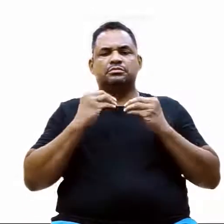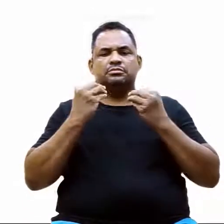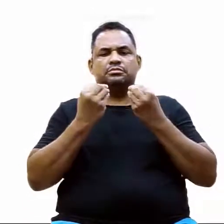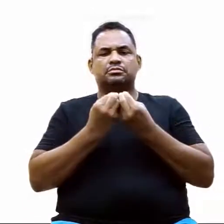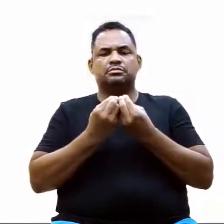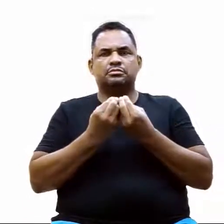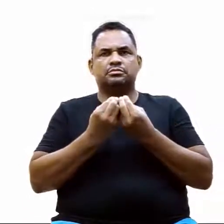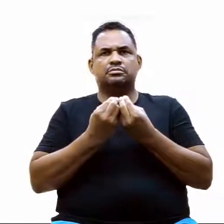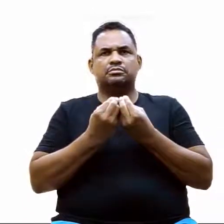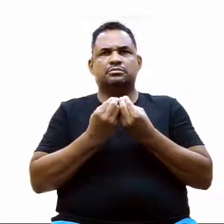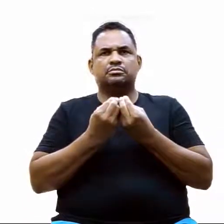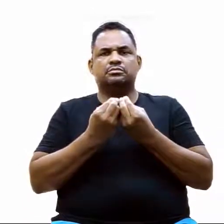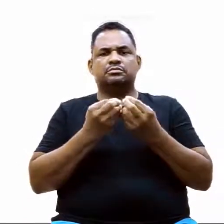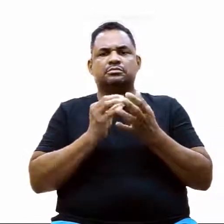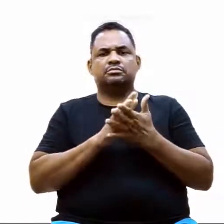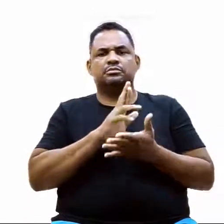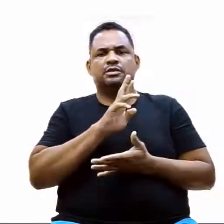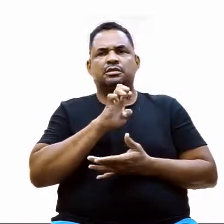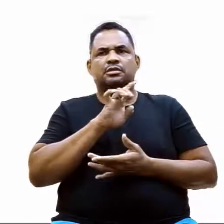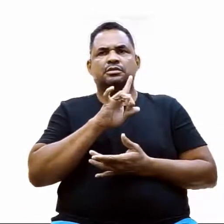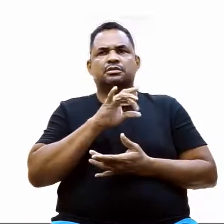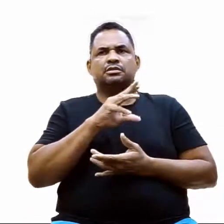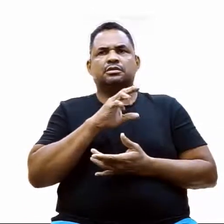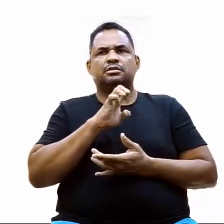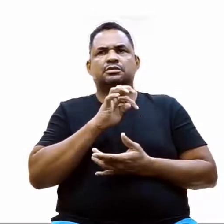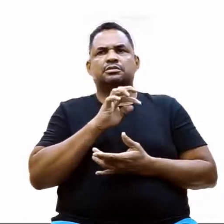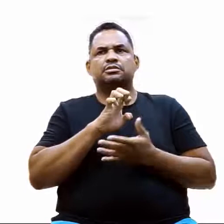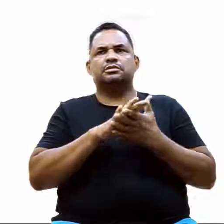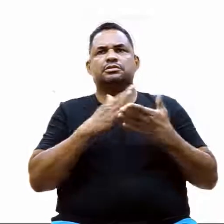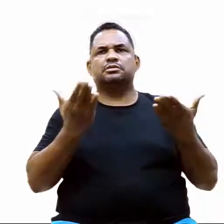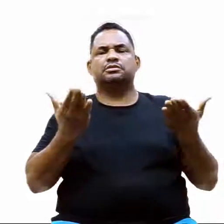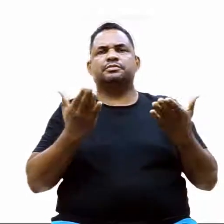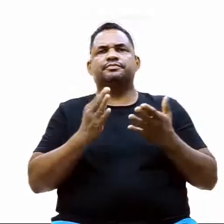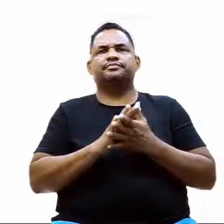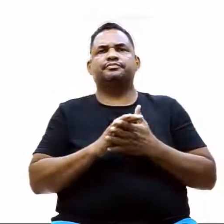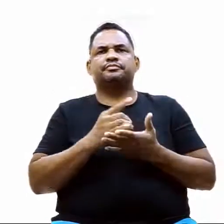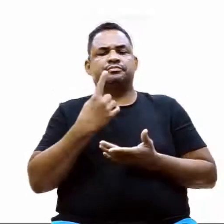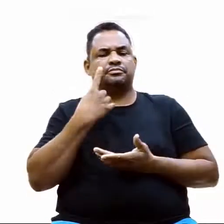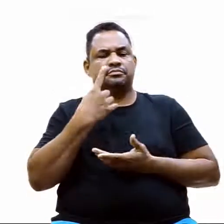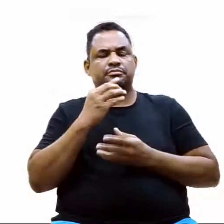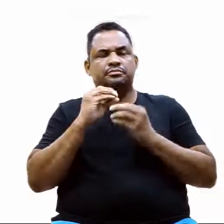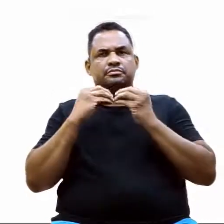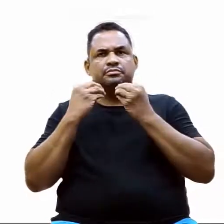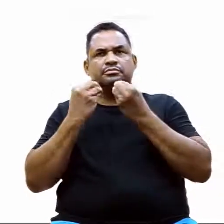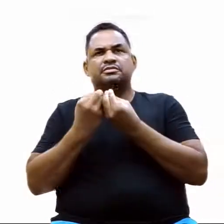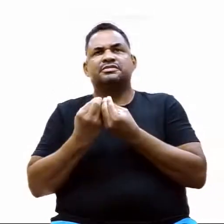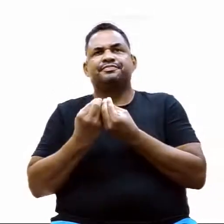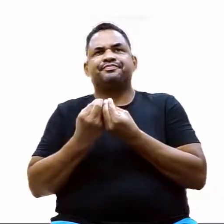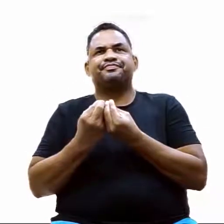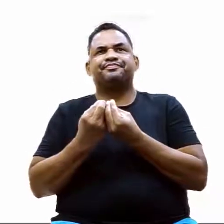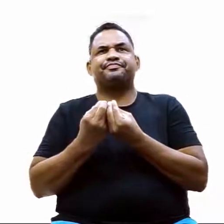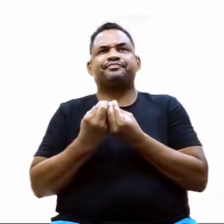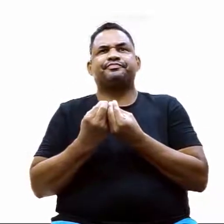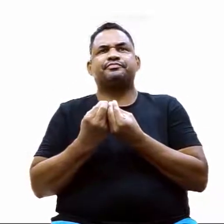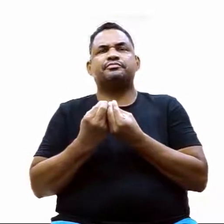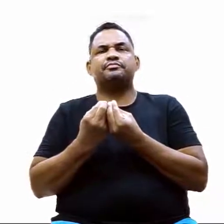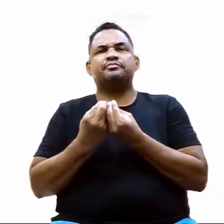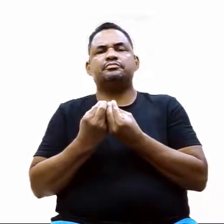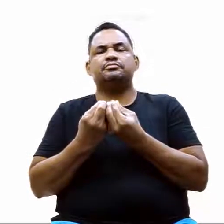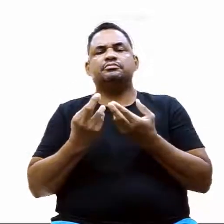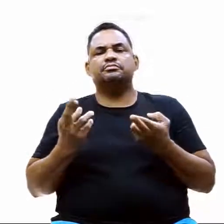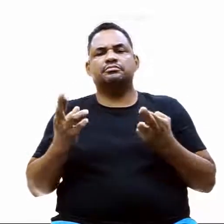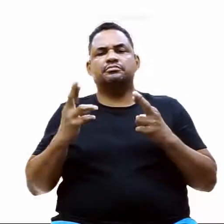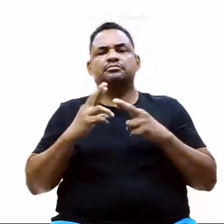no reagente formando um produto. Você viu uma substância no reagente formando